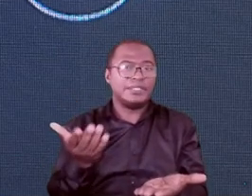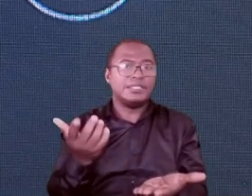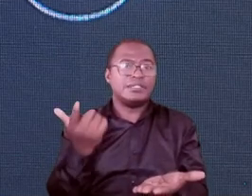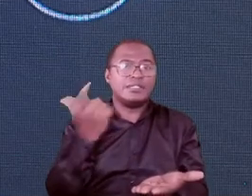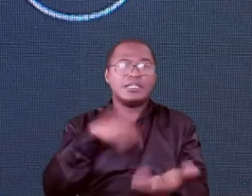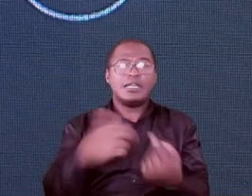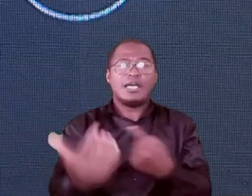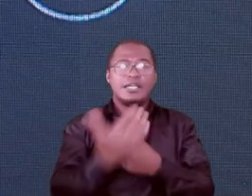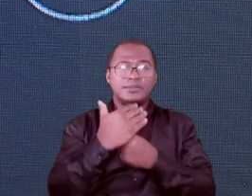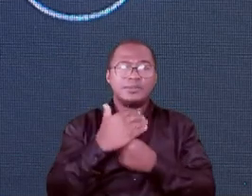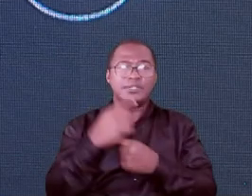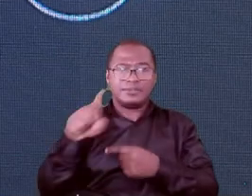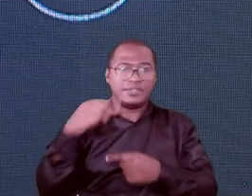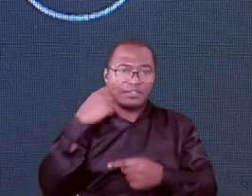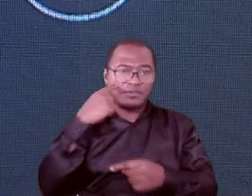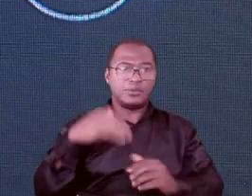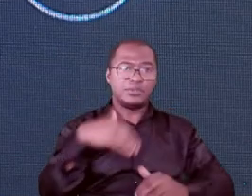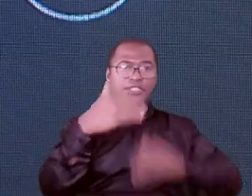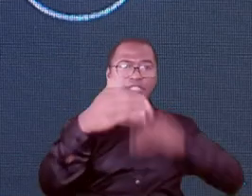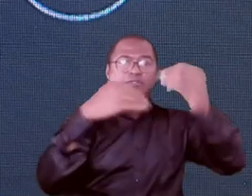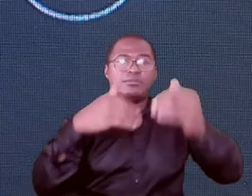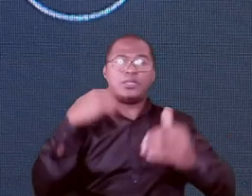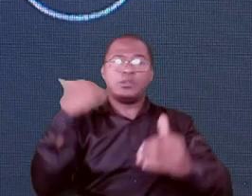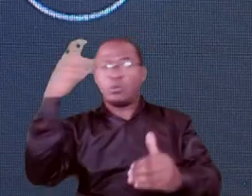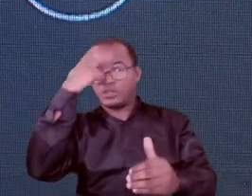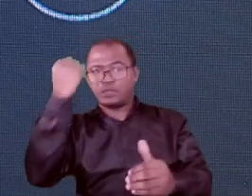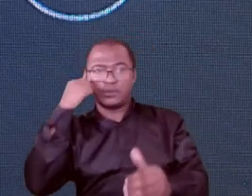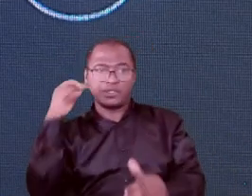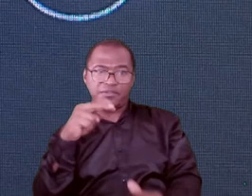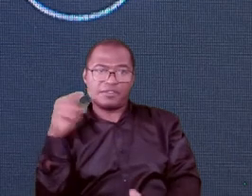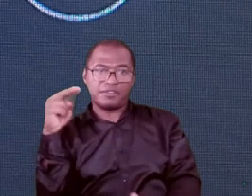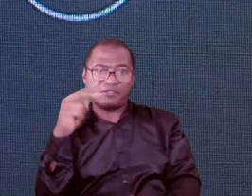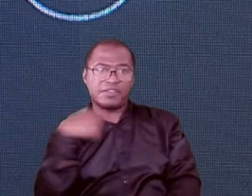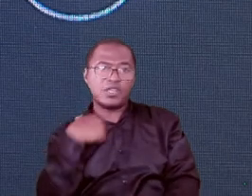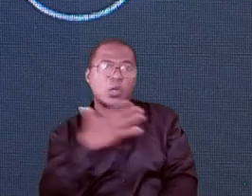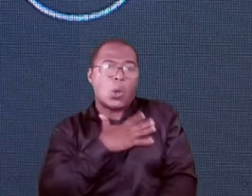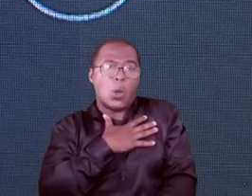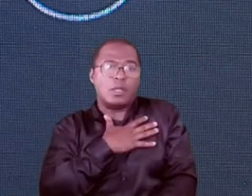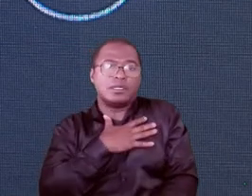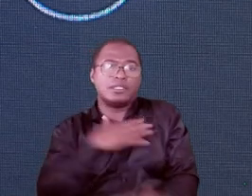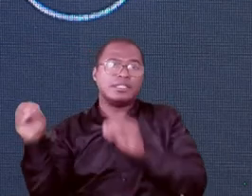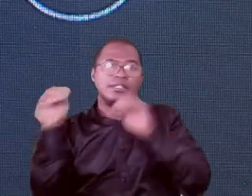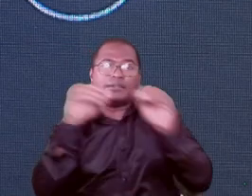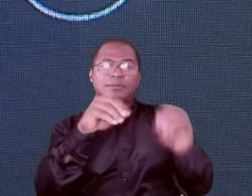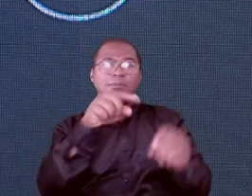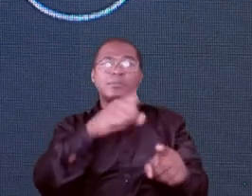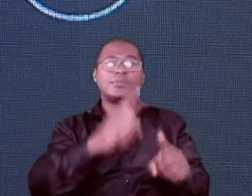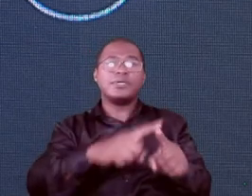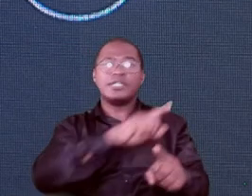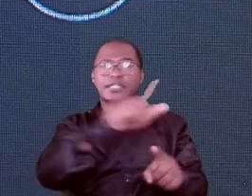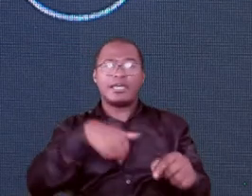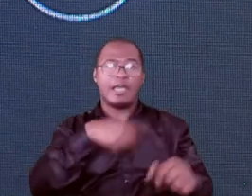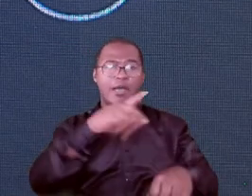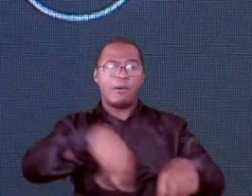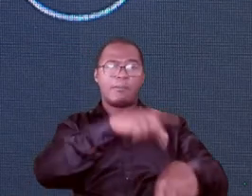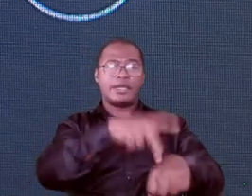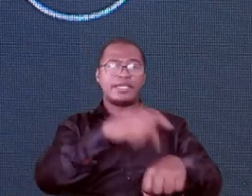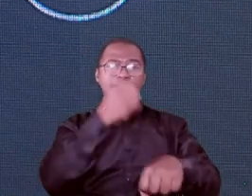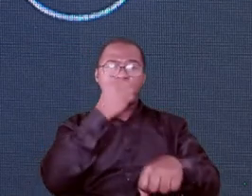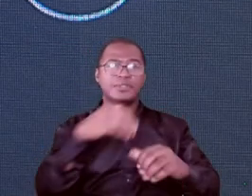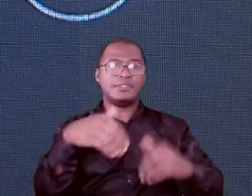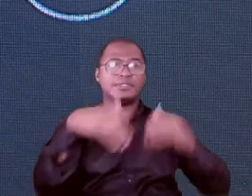viável ou inviável porque você tava lá Investindo um monte em chegava no check-out o cliente tinha uma experiência ruim eu não conseguia pagar